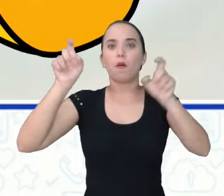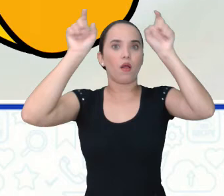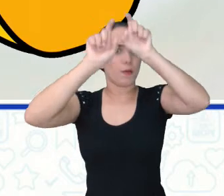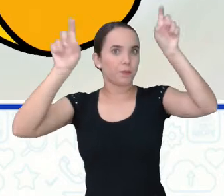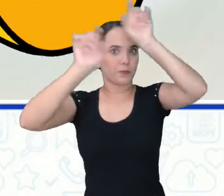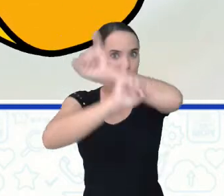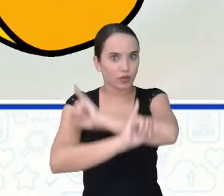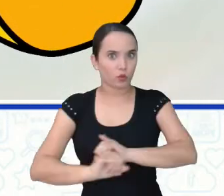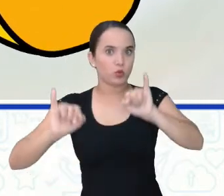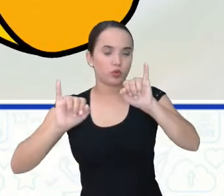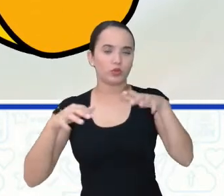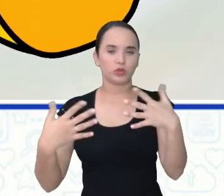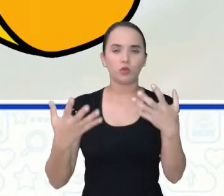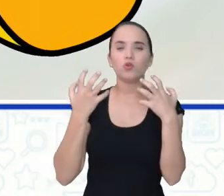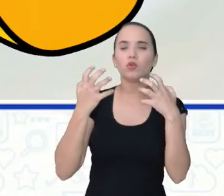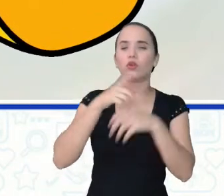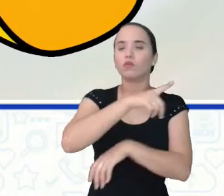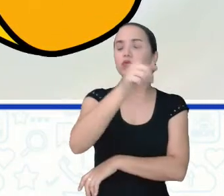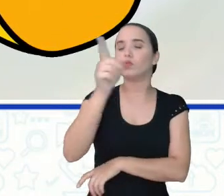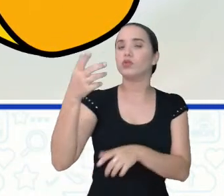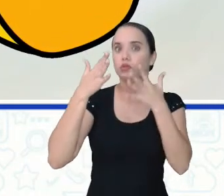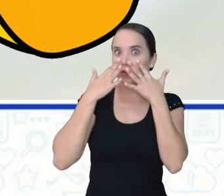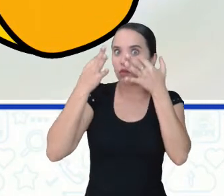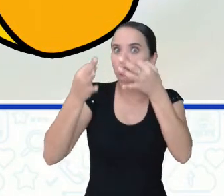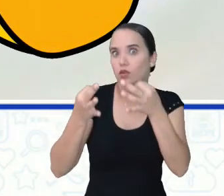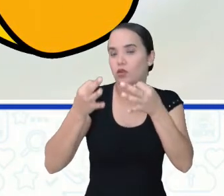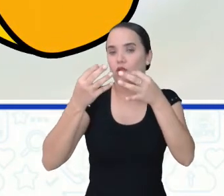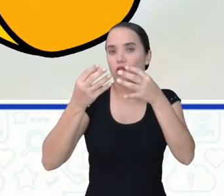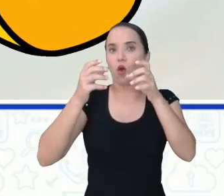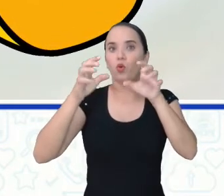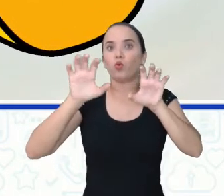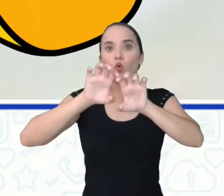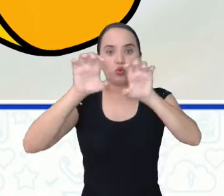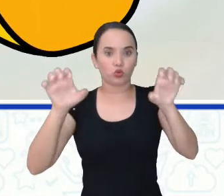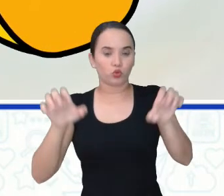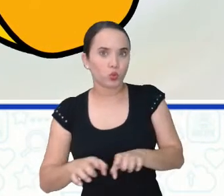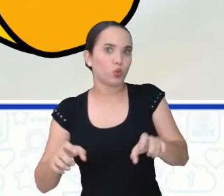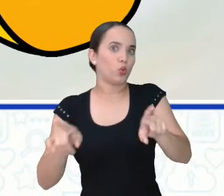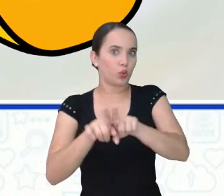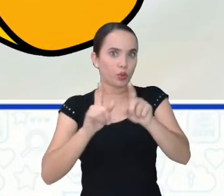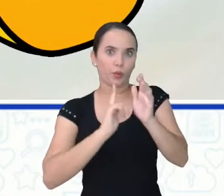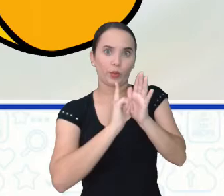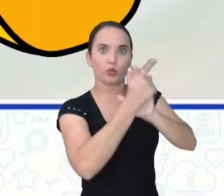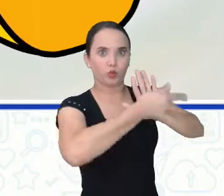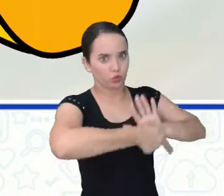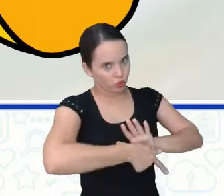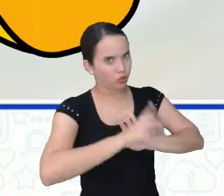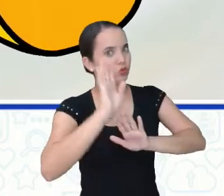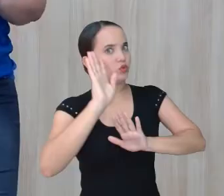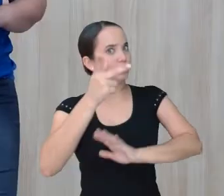prestem atenção no formato e na estrutura do gênero. Como eu já disse aqui algumas vezes, tenho